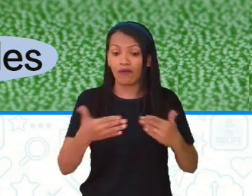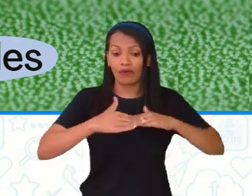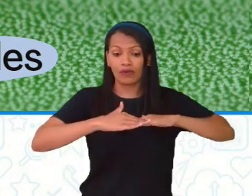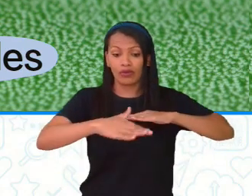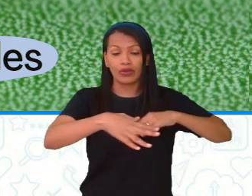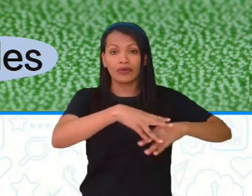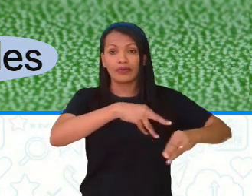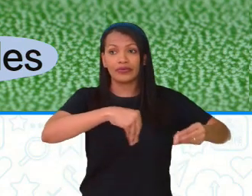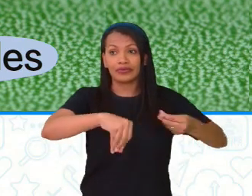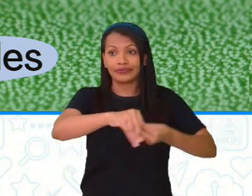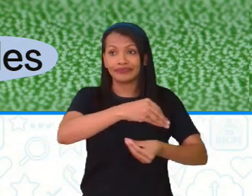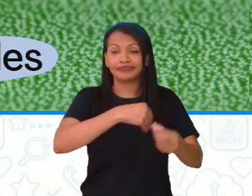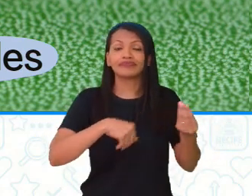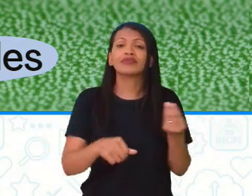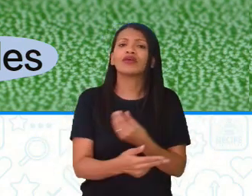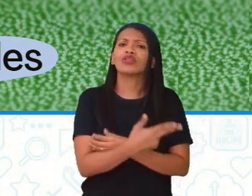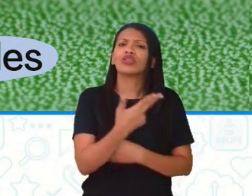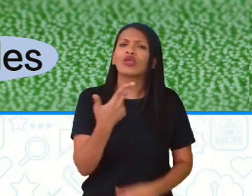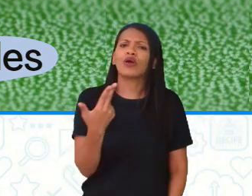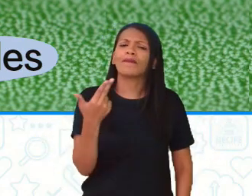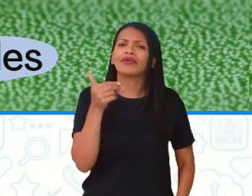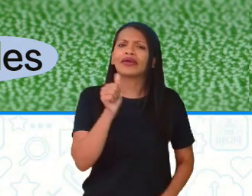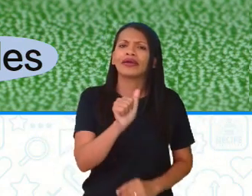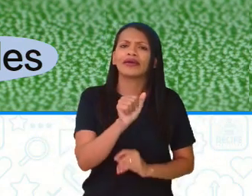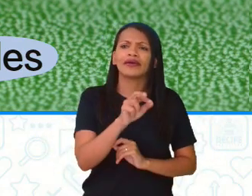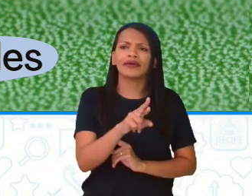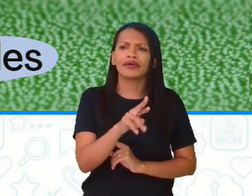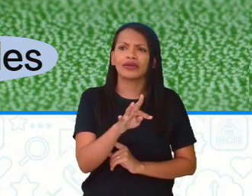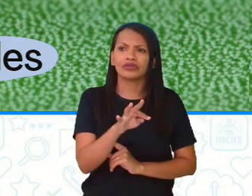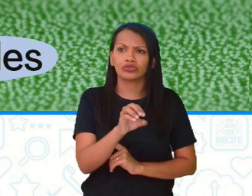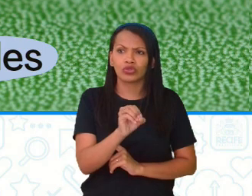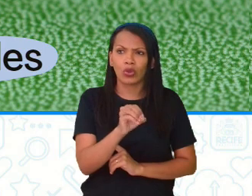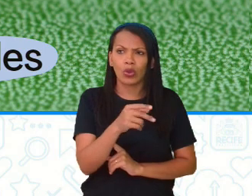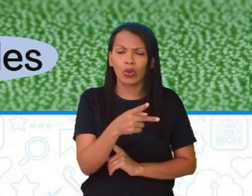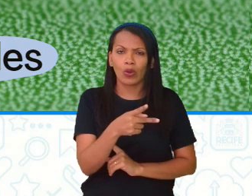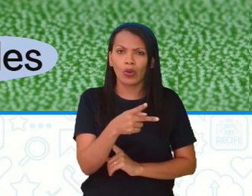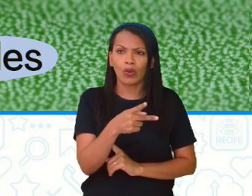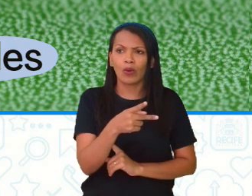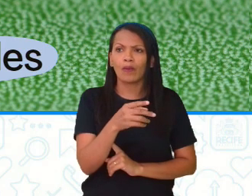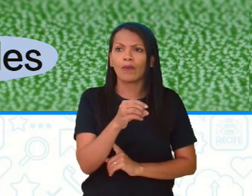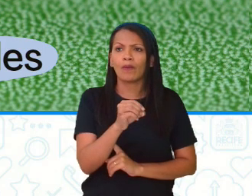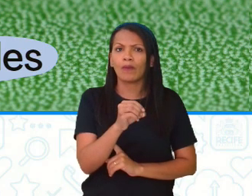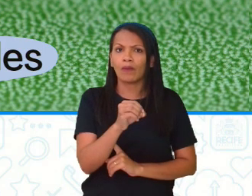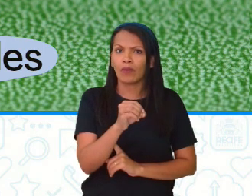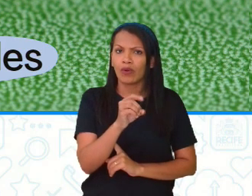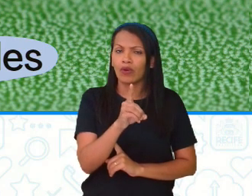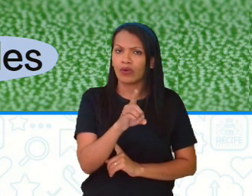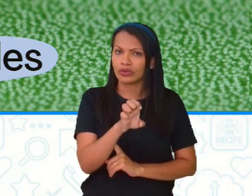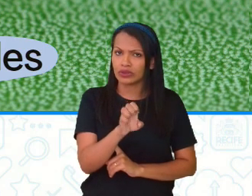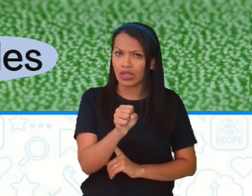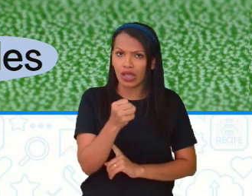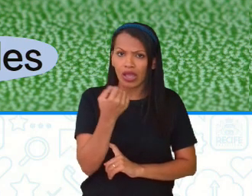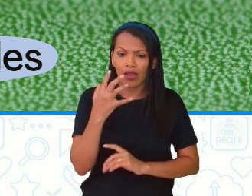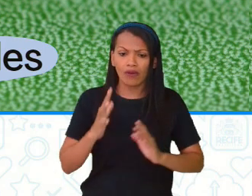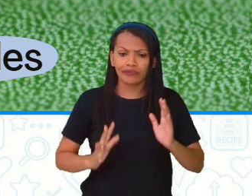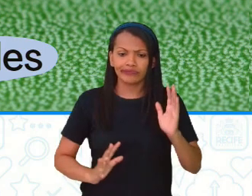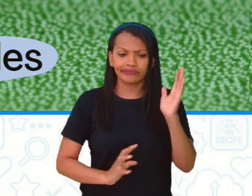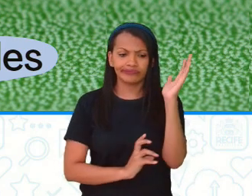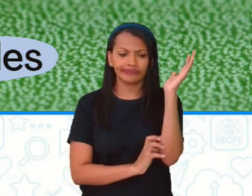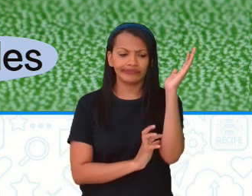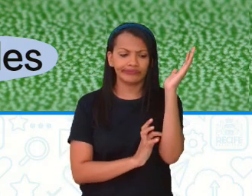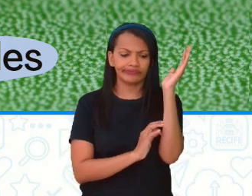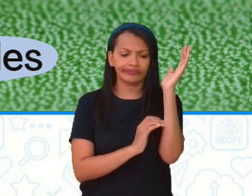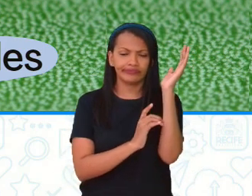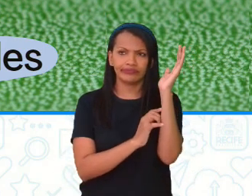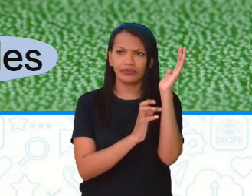de artrópode. Olha só, que aranha diferente. Vocês já viram uma aranha dessa? Ela é